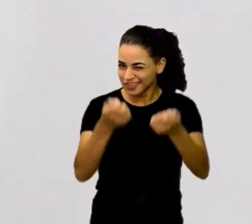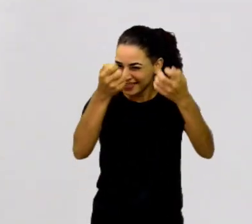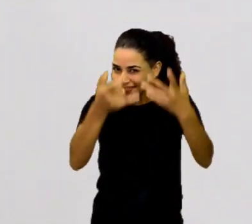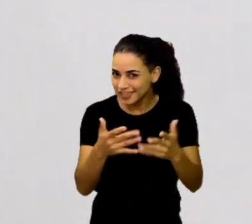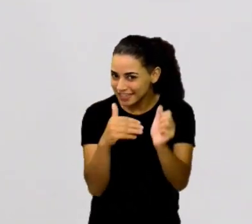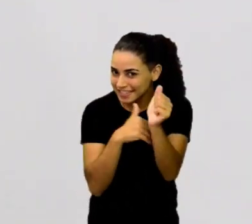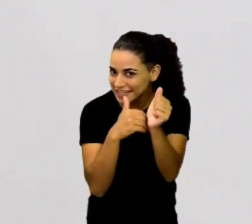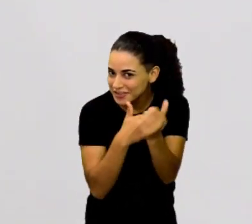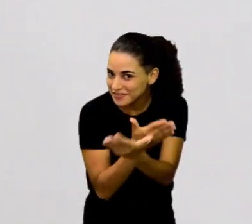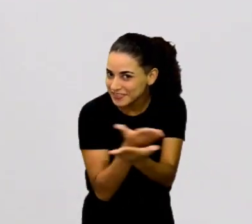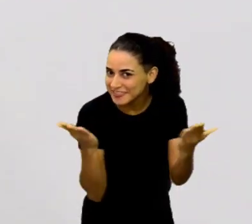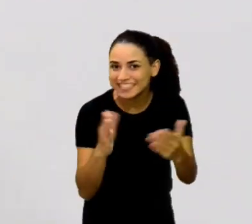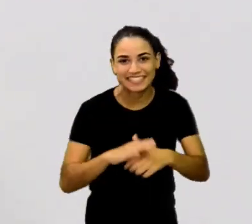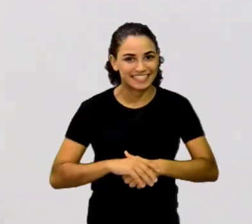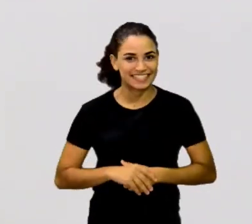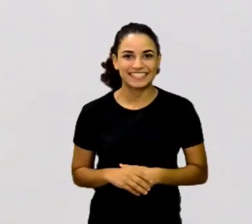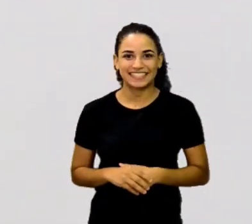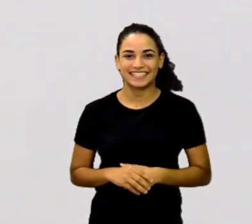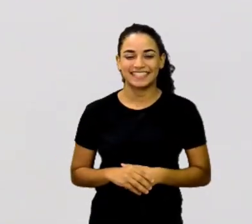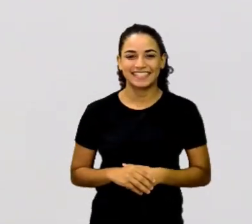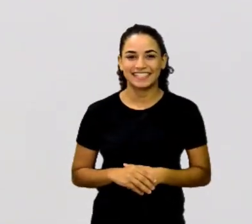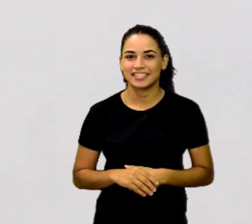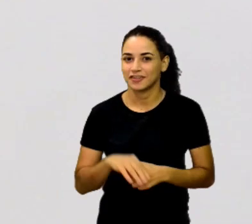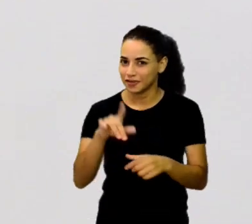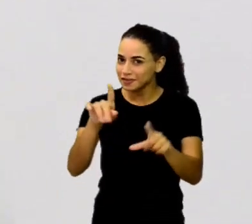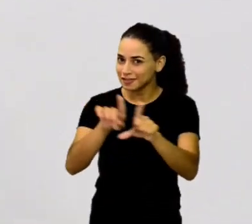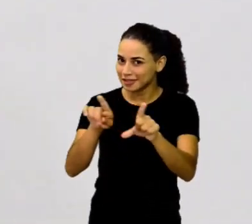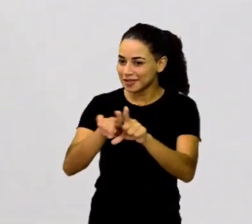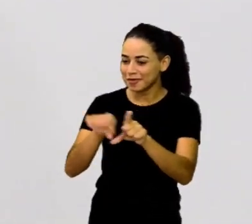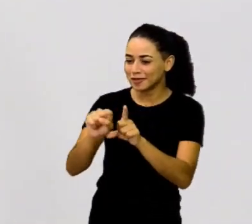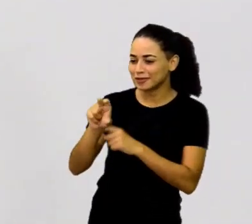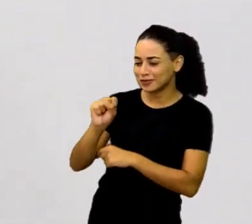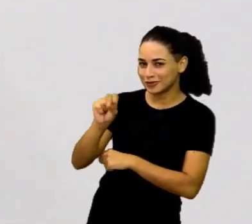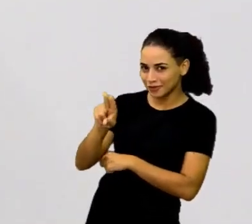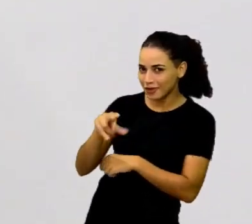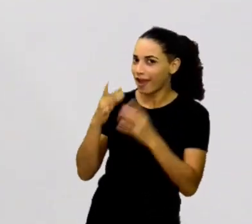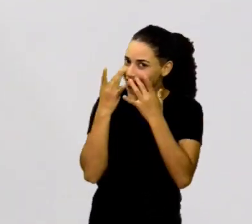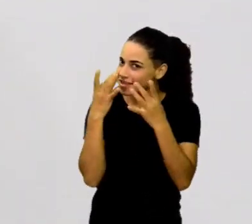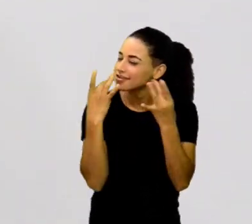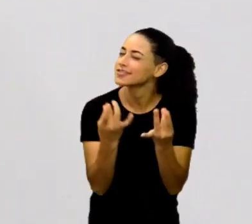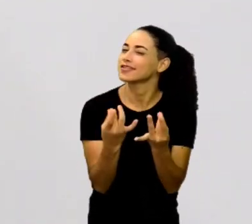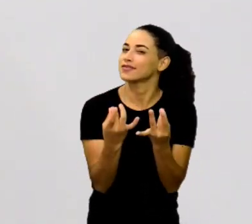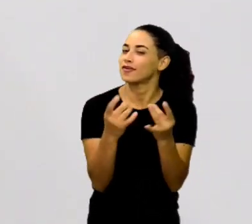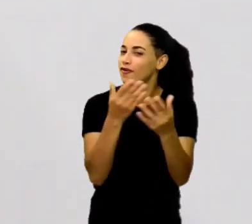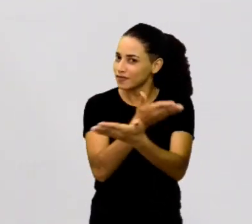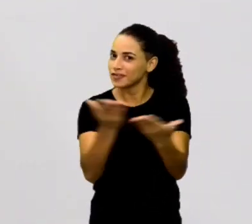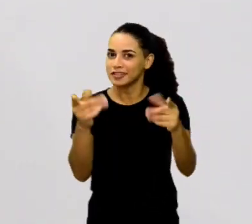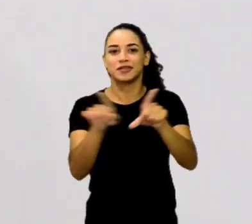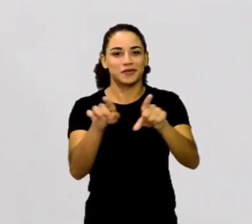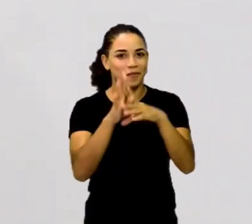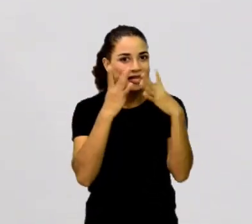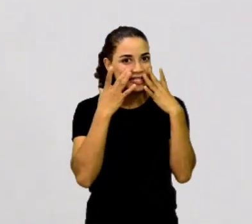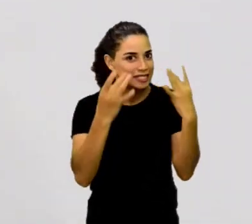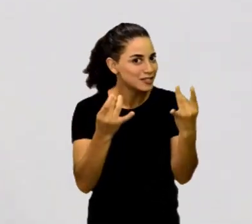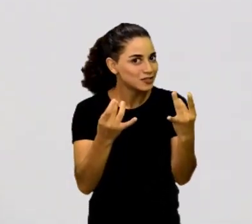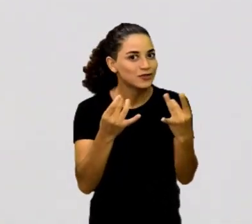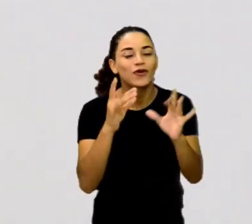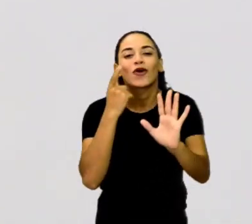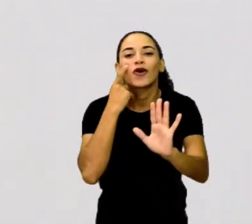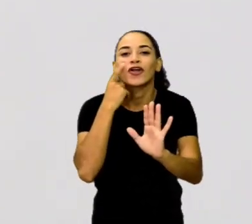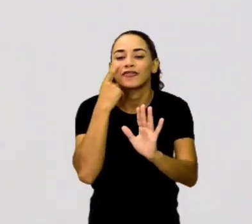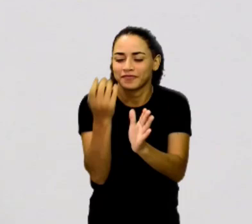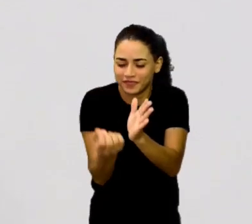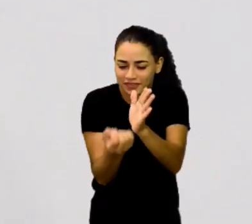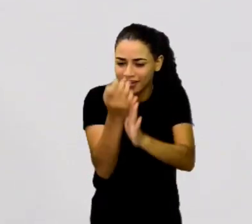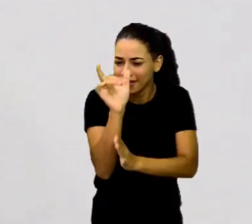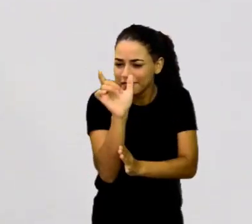para vocês. Para você também, viu, Sussu? Preste atenção, prestem atenção vocês aí também. Para formar